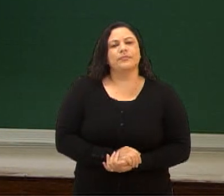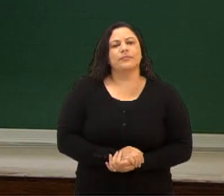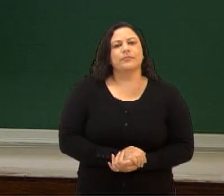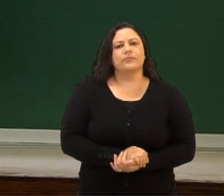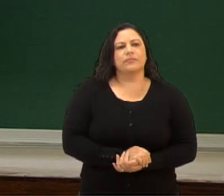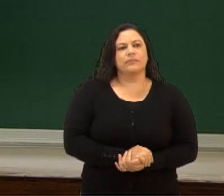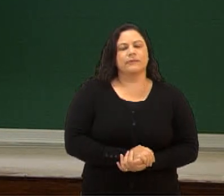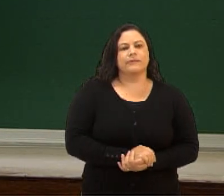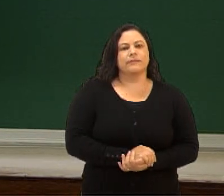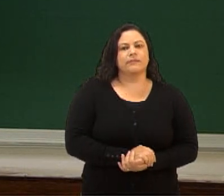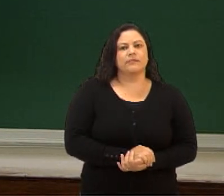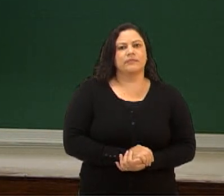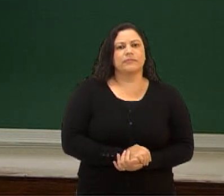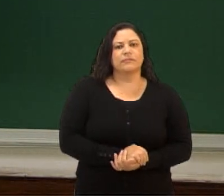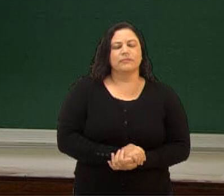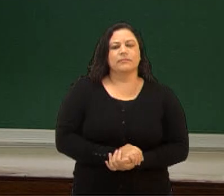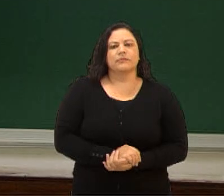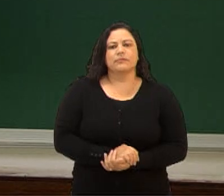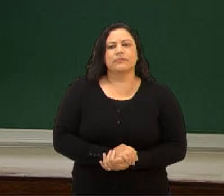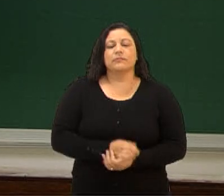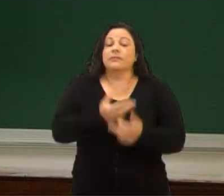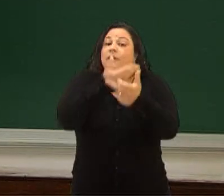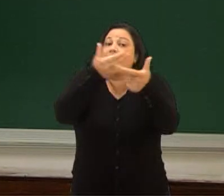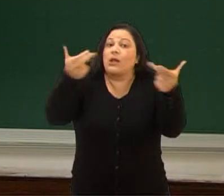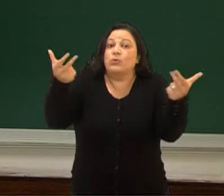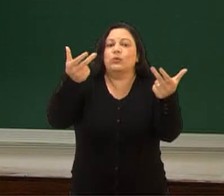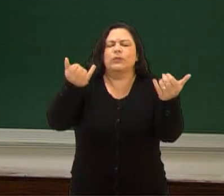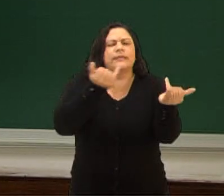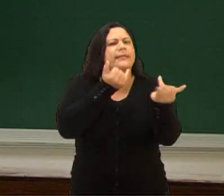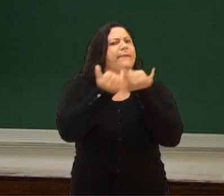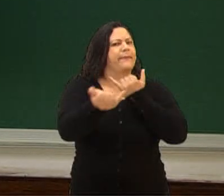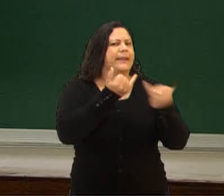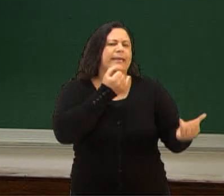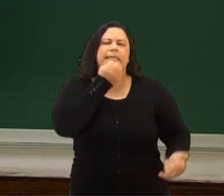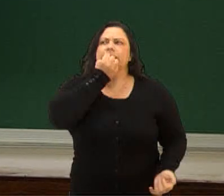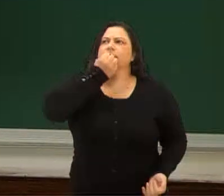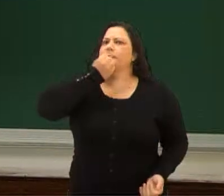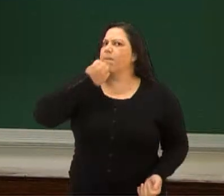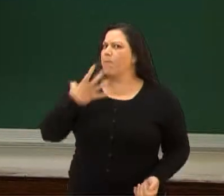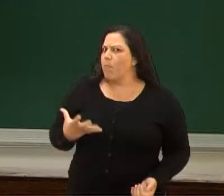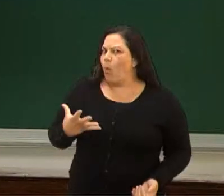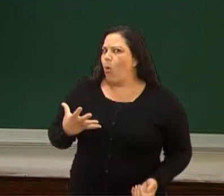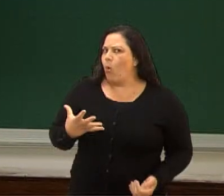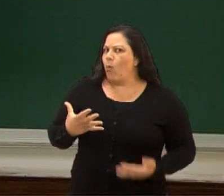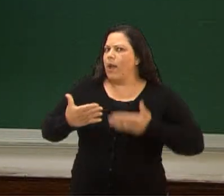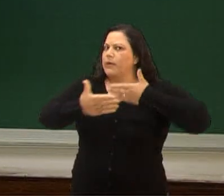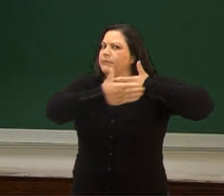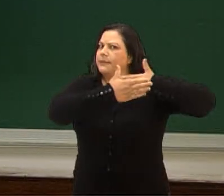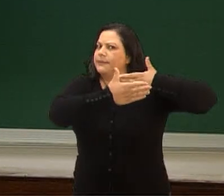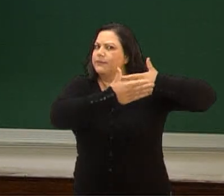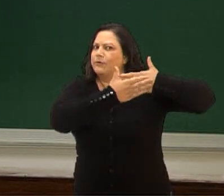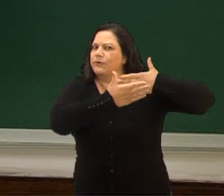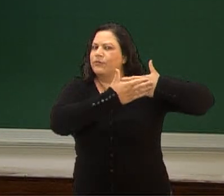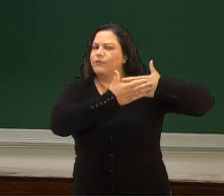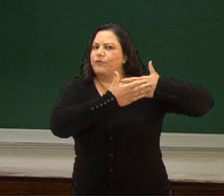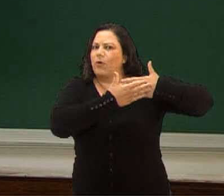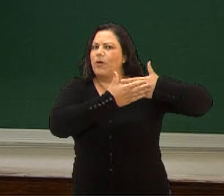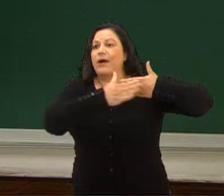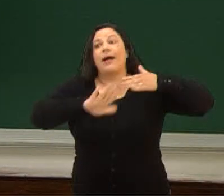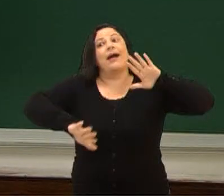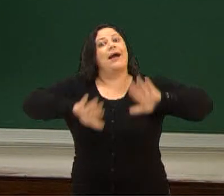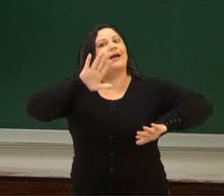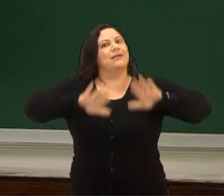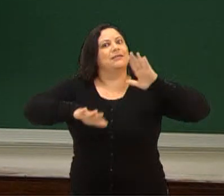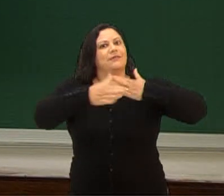good. As coisas que parecem boas pelo lado de fora, nem sempre pode não ser